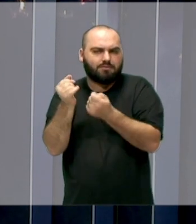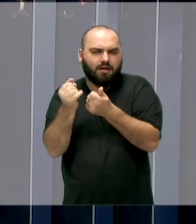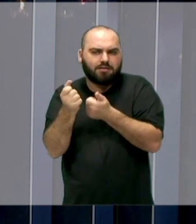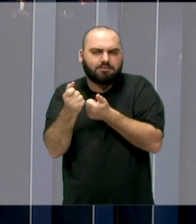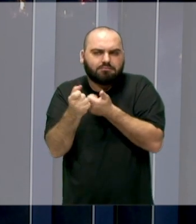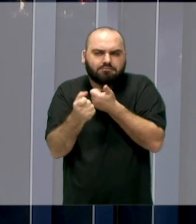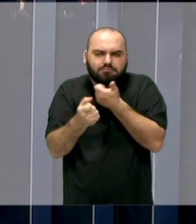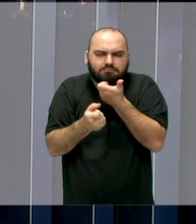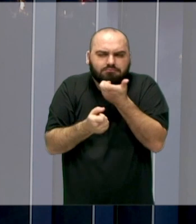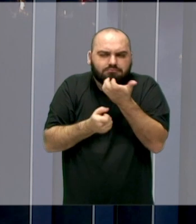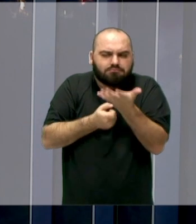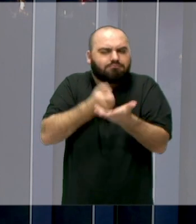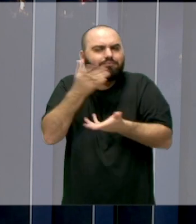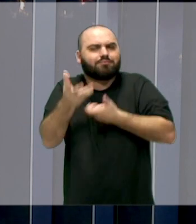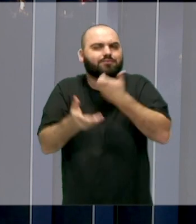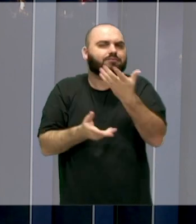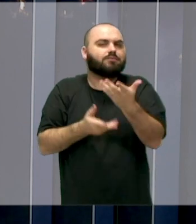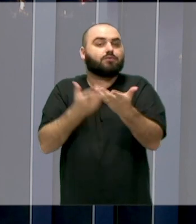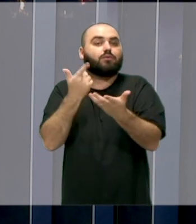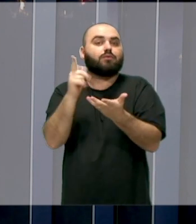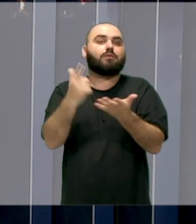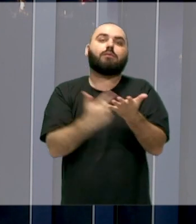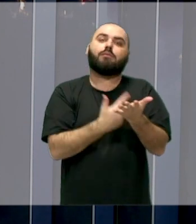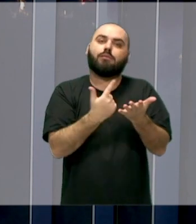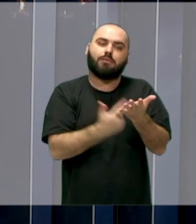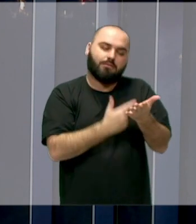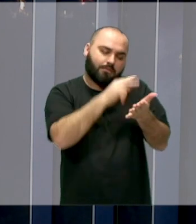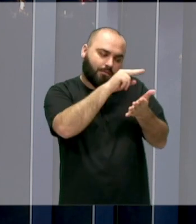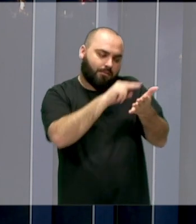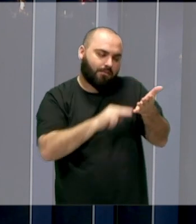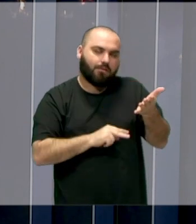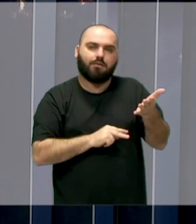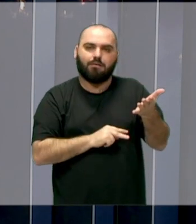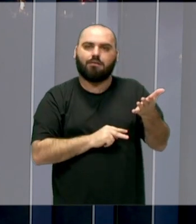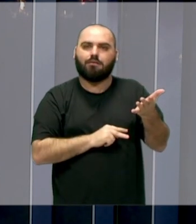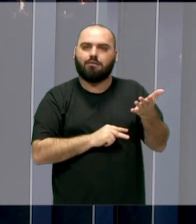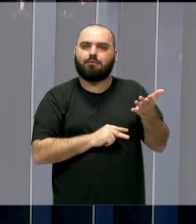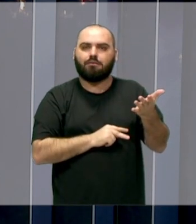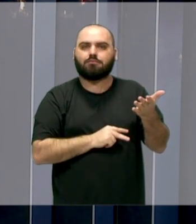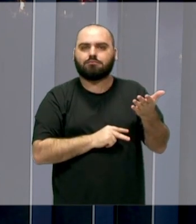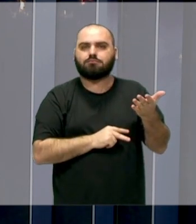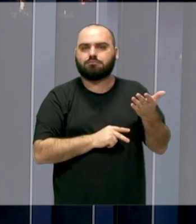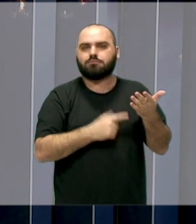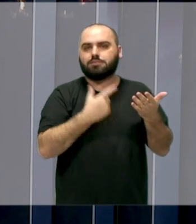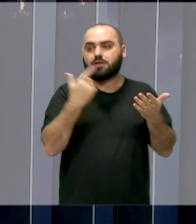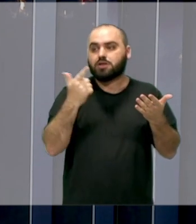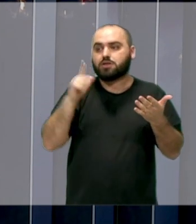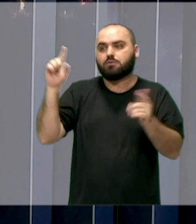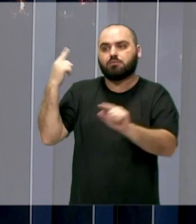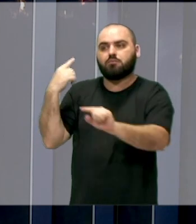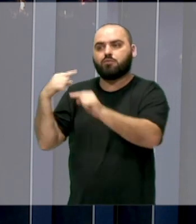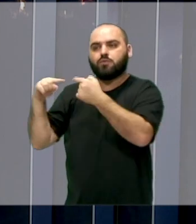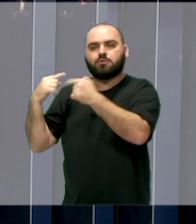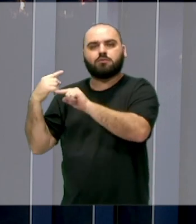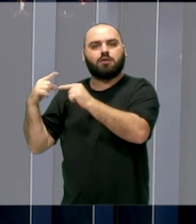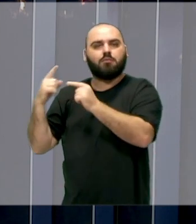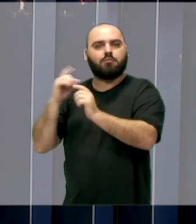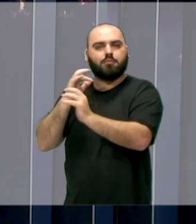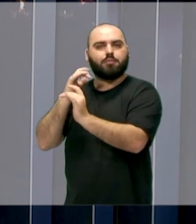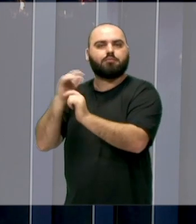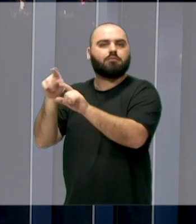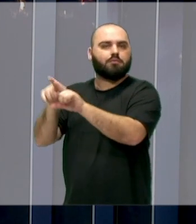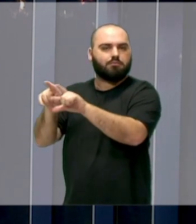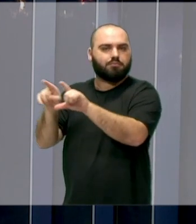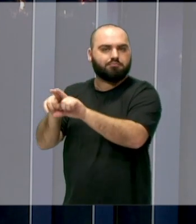Um trecho do teu livro com por trás outros músicos fantásticos também, que fizeram exatamente para